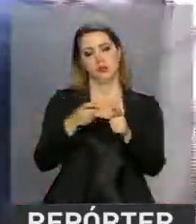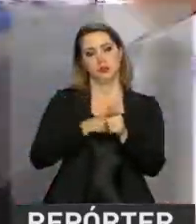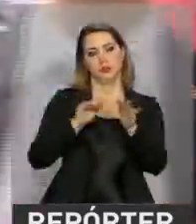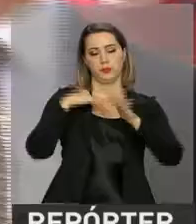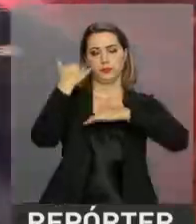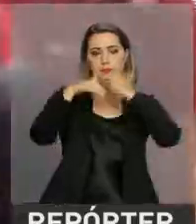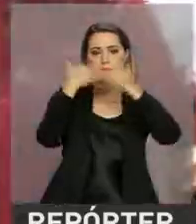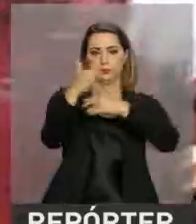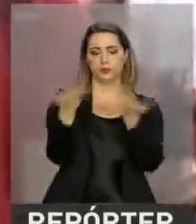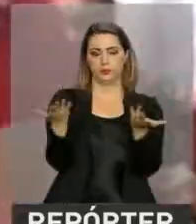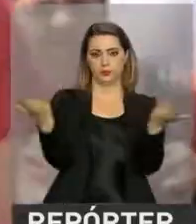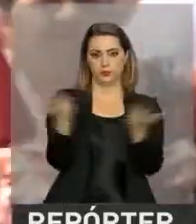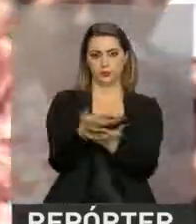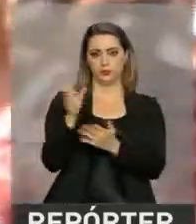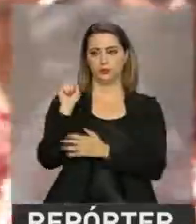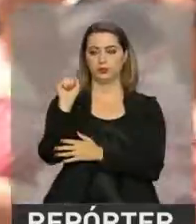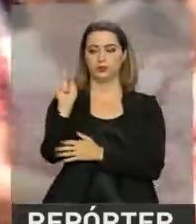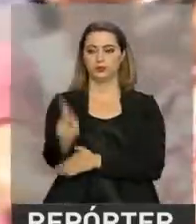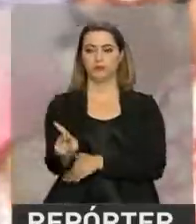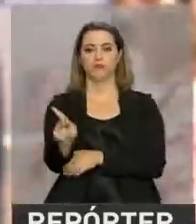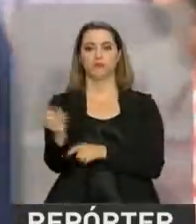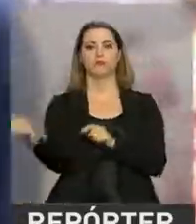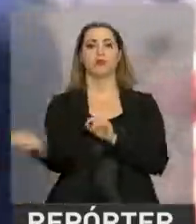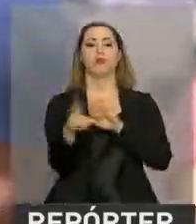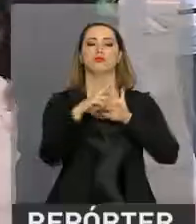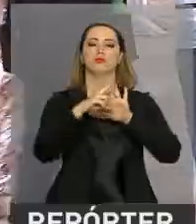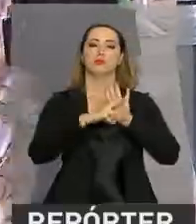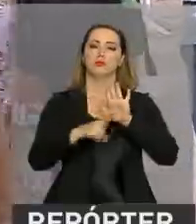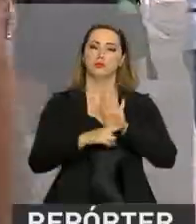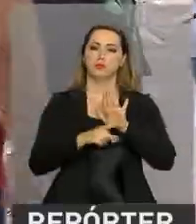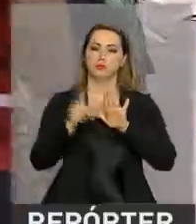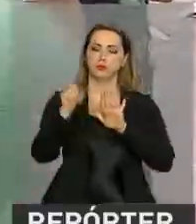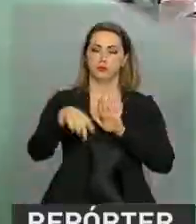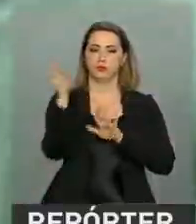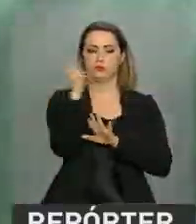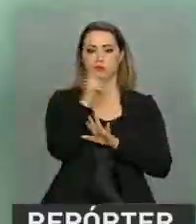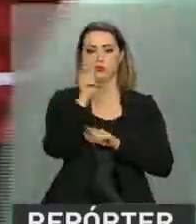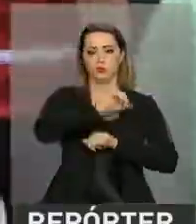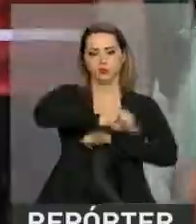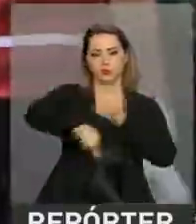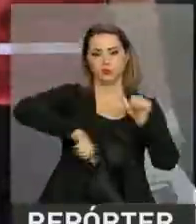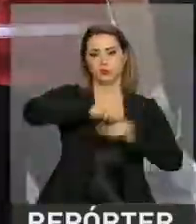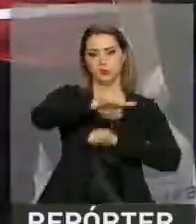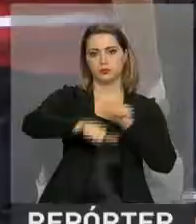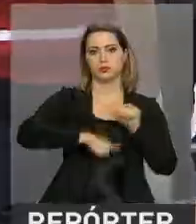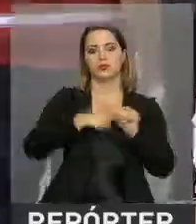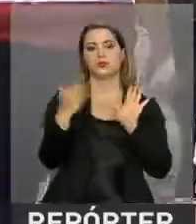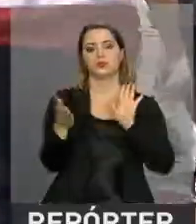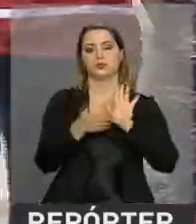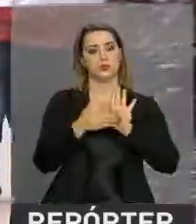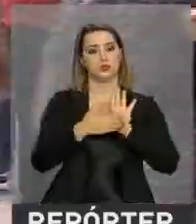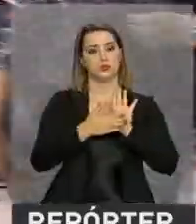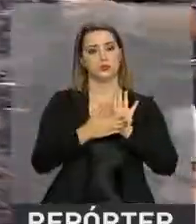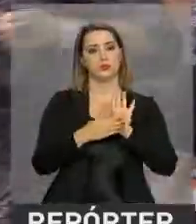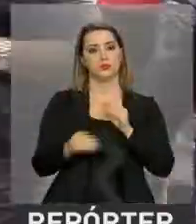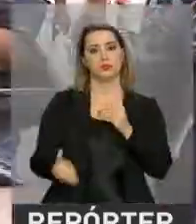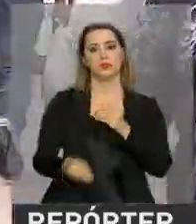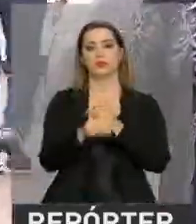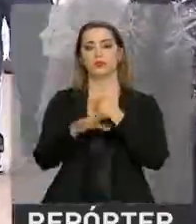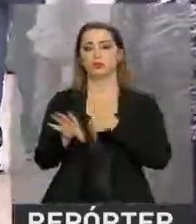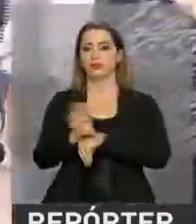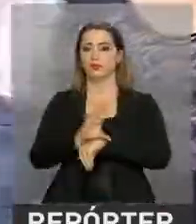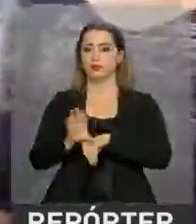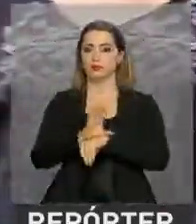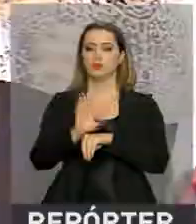aumenta. E a reforma da Previdência se torna urgente. As mudanças estão em um projeto de emenda constitucional